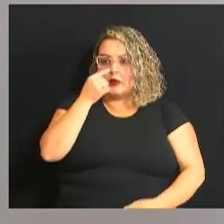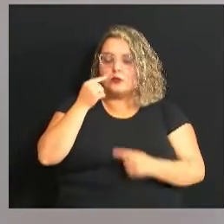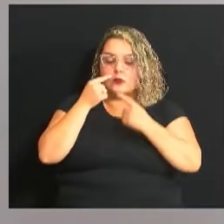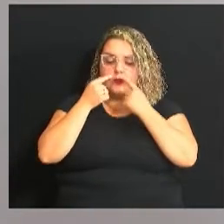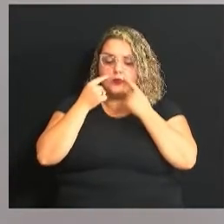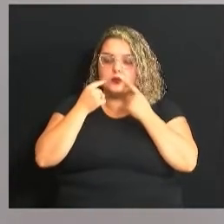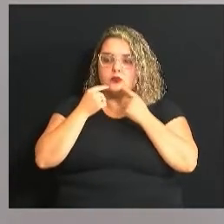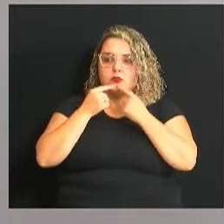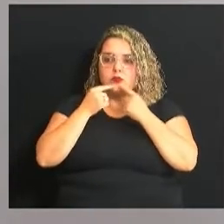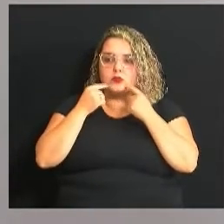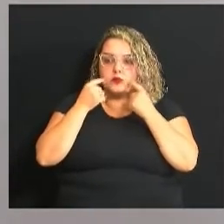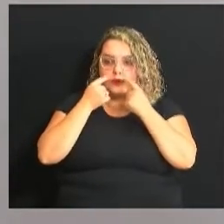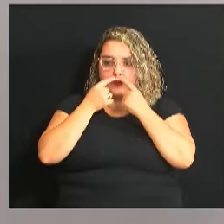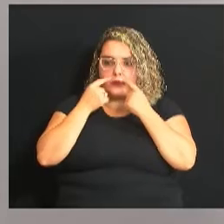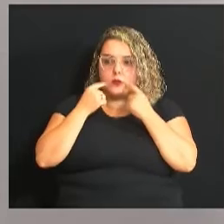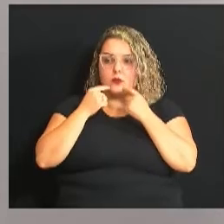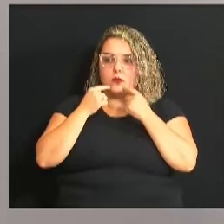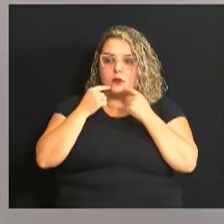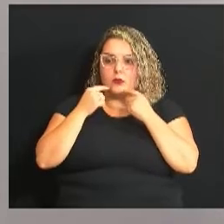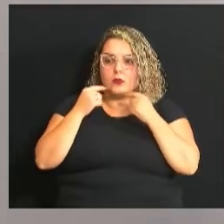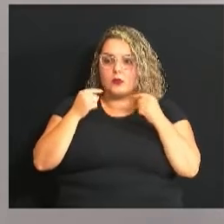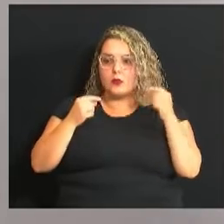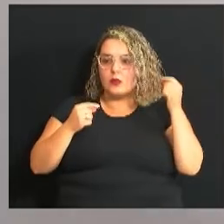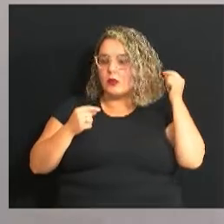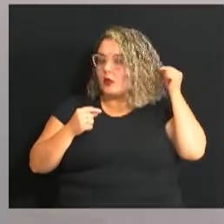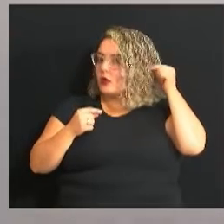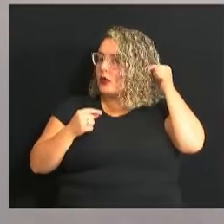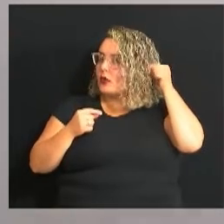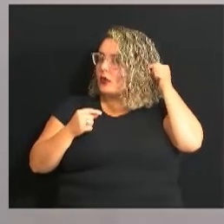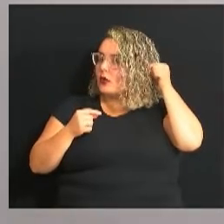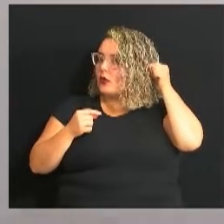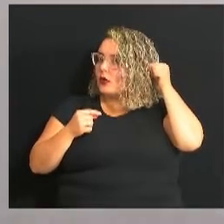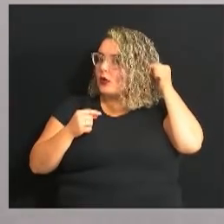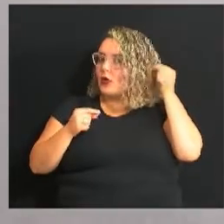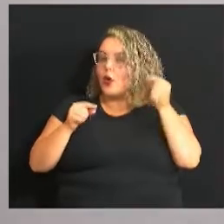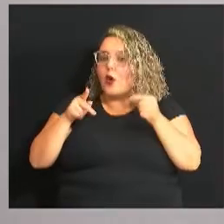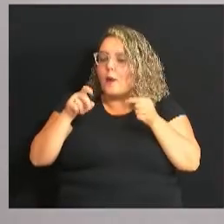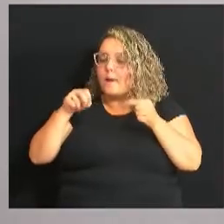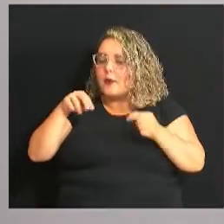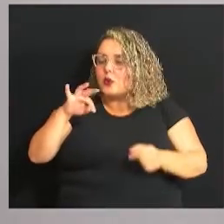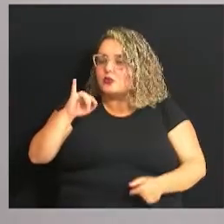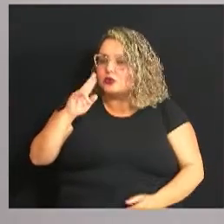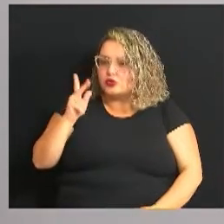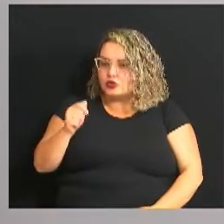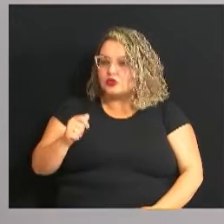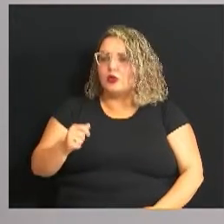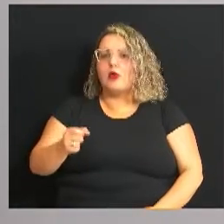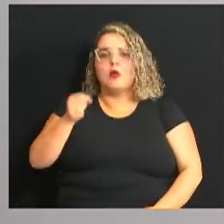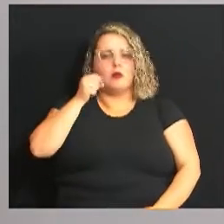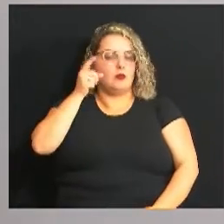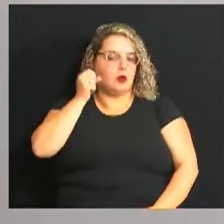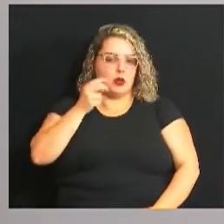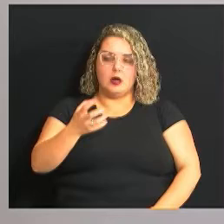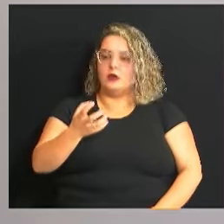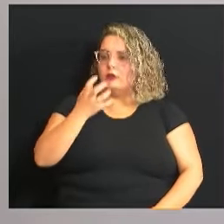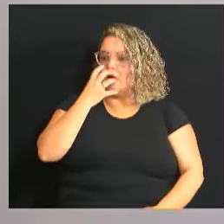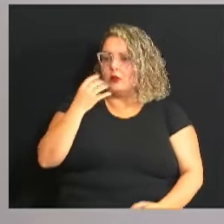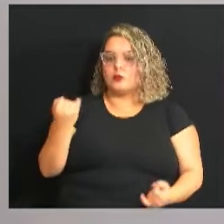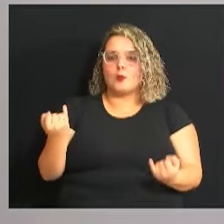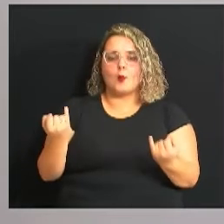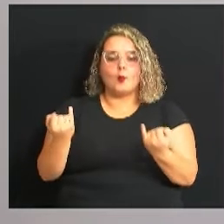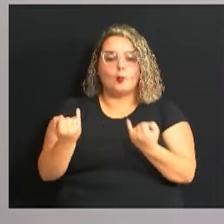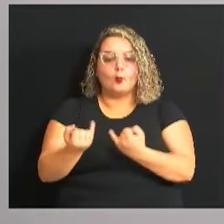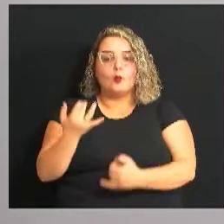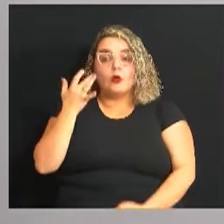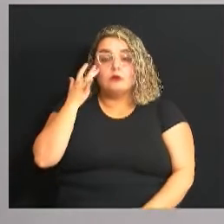de peribucal, ponta de orelha, isso vale tanto para o cão quanto para o gato, um emagrecimento que a gente não sabe